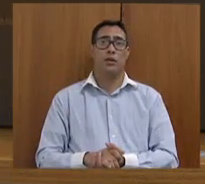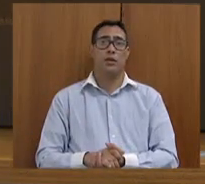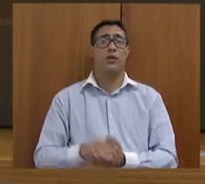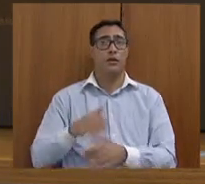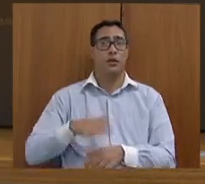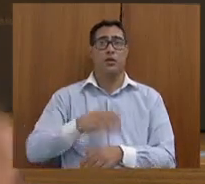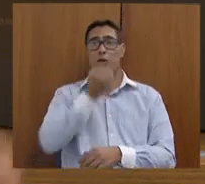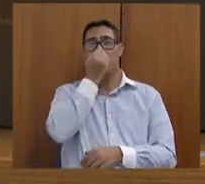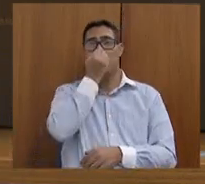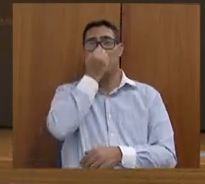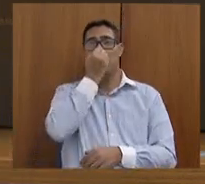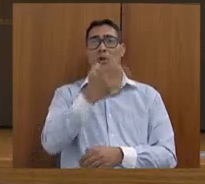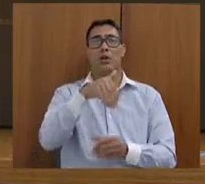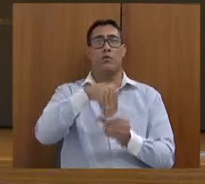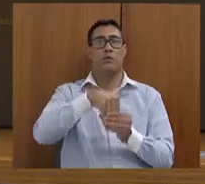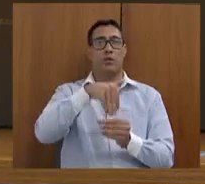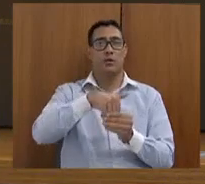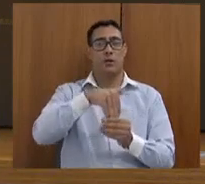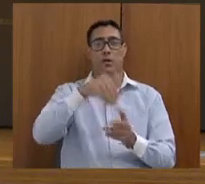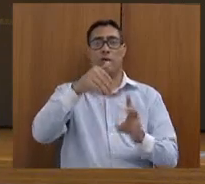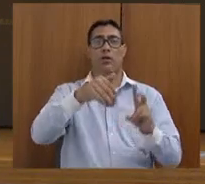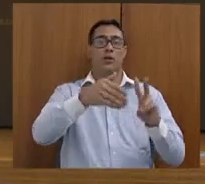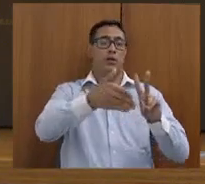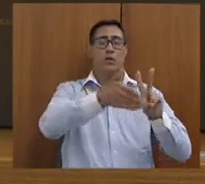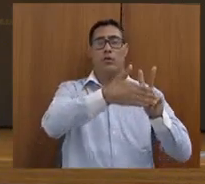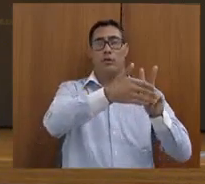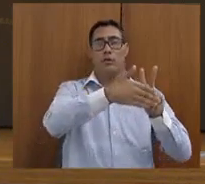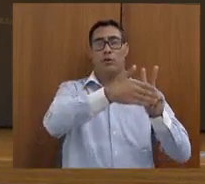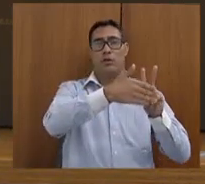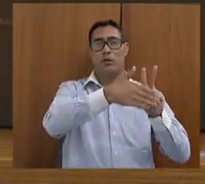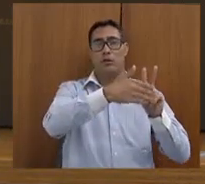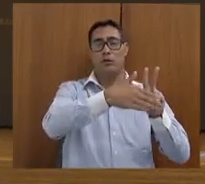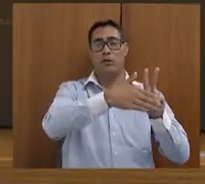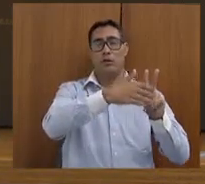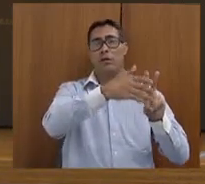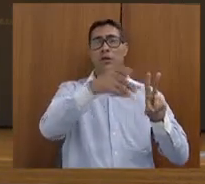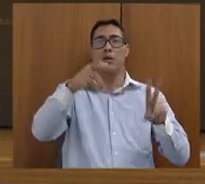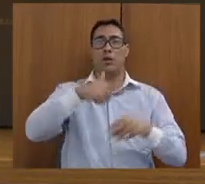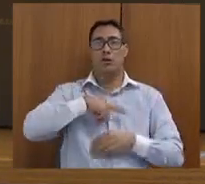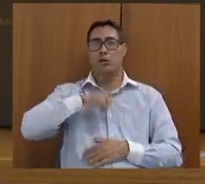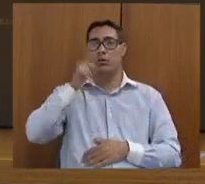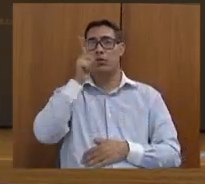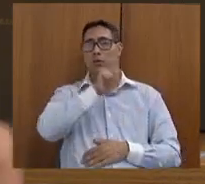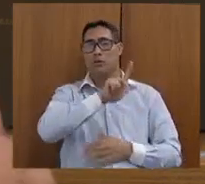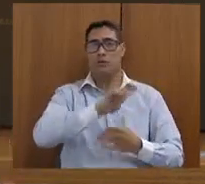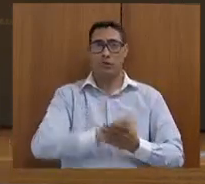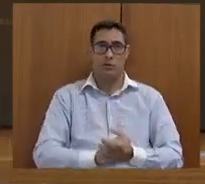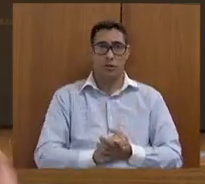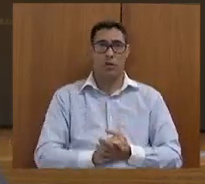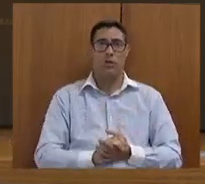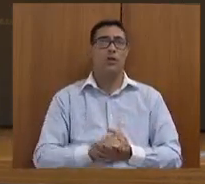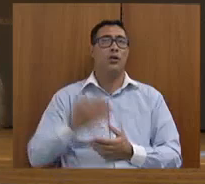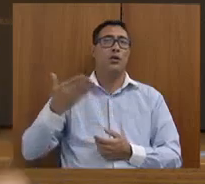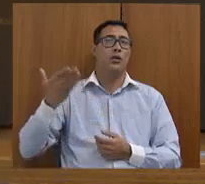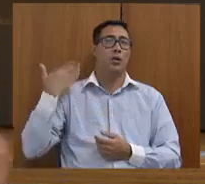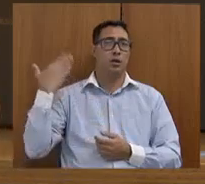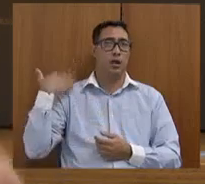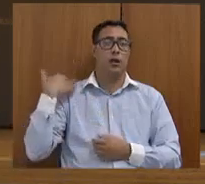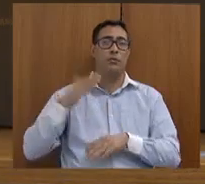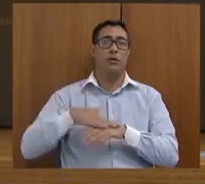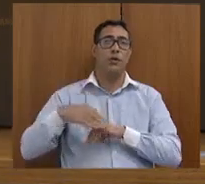votado pelos indígenas eu consegui naquela época